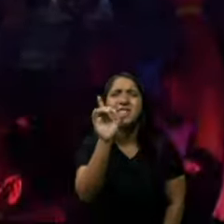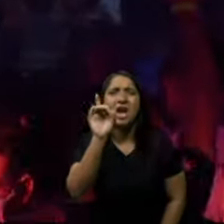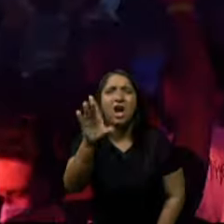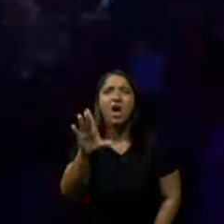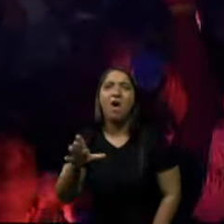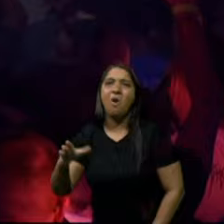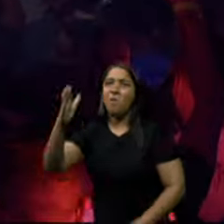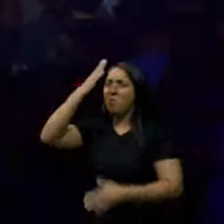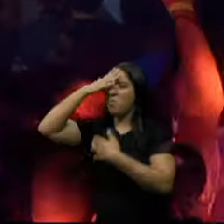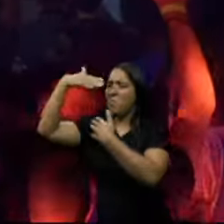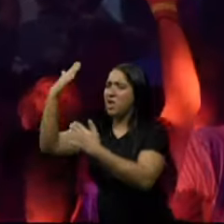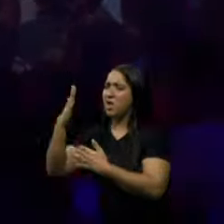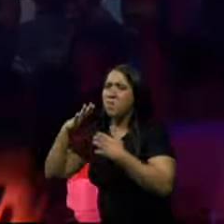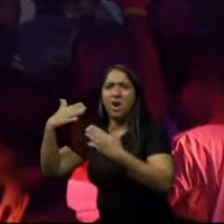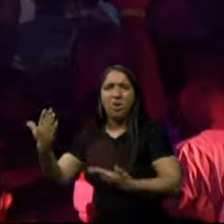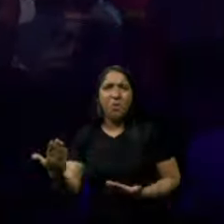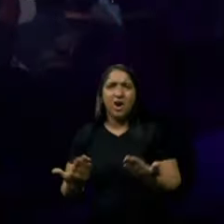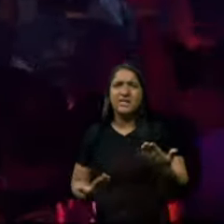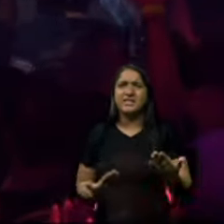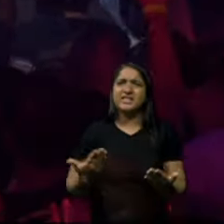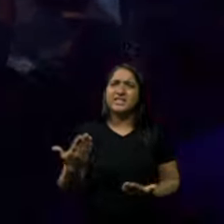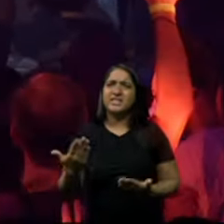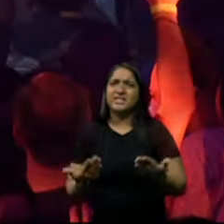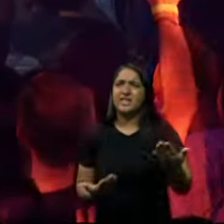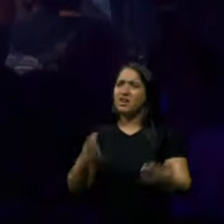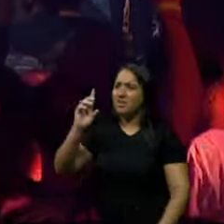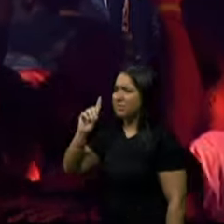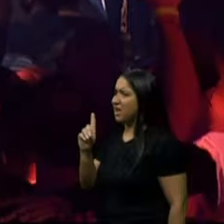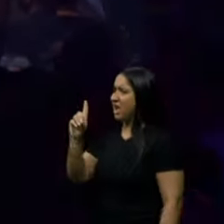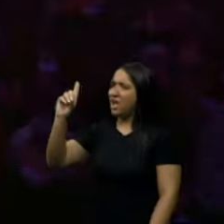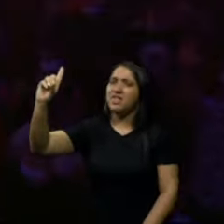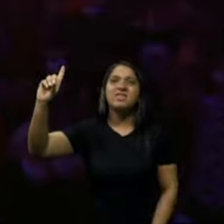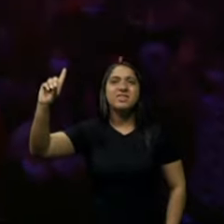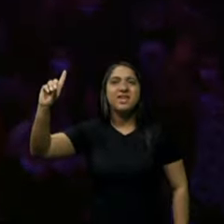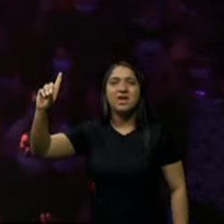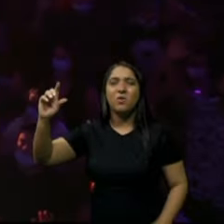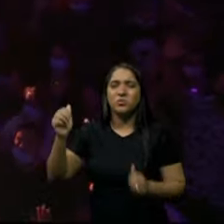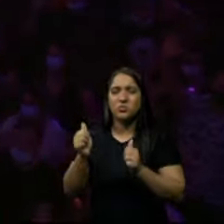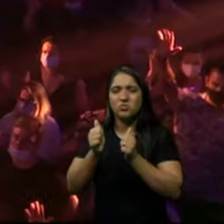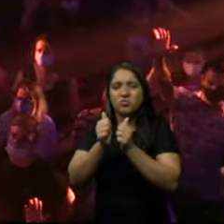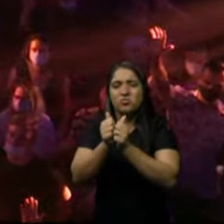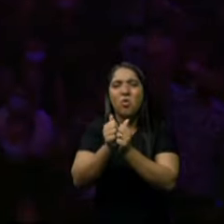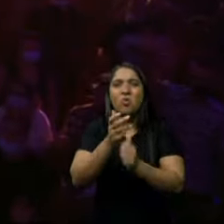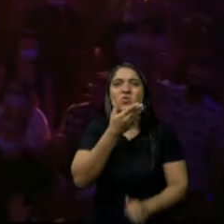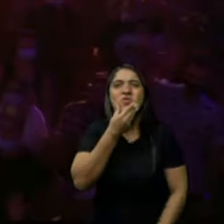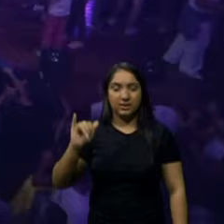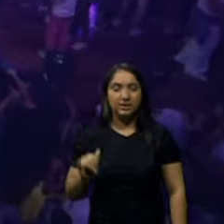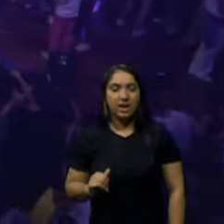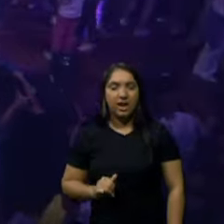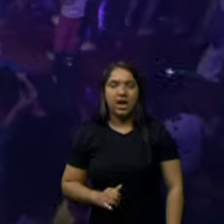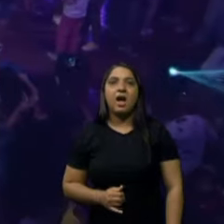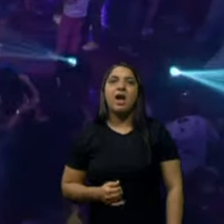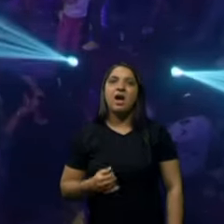servir a Deus ao lado de tantos homens e mulheres tão valiosos de Deus